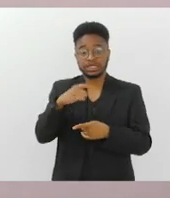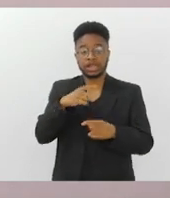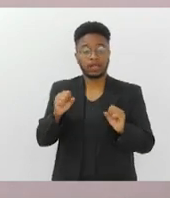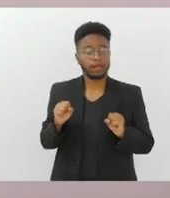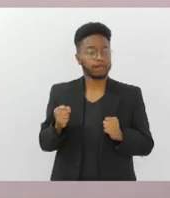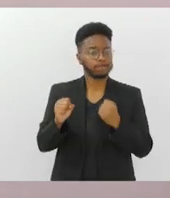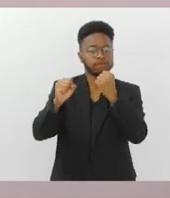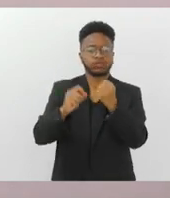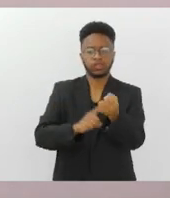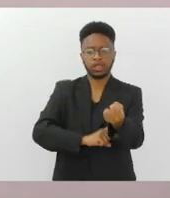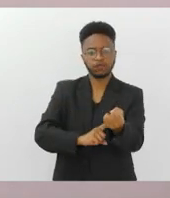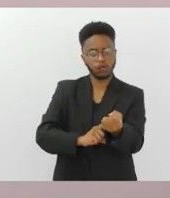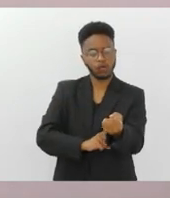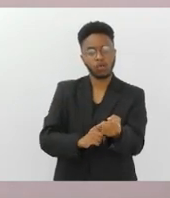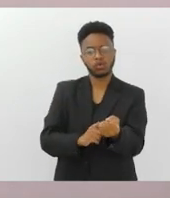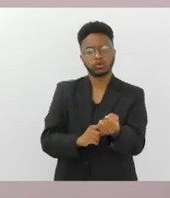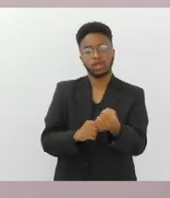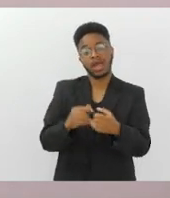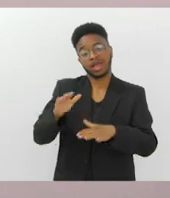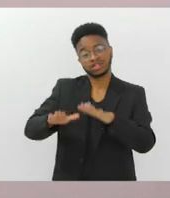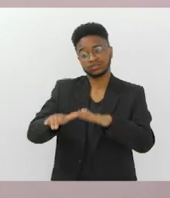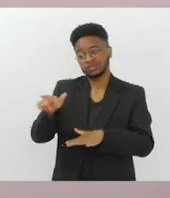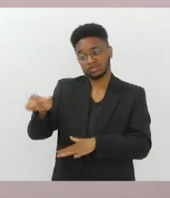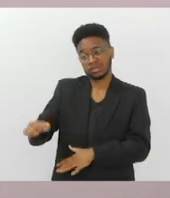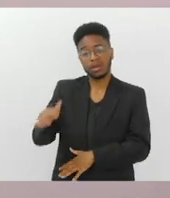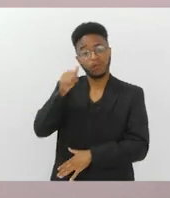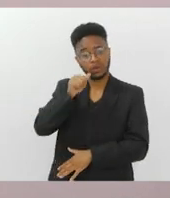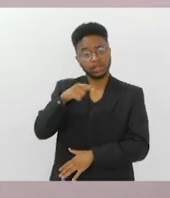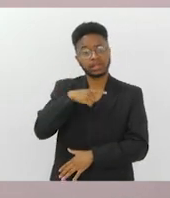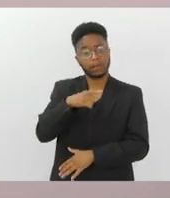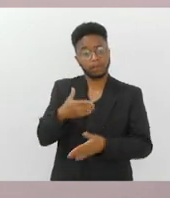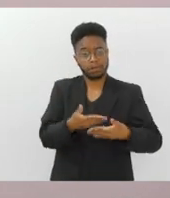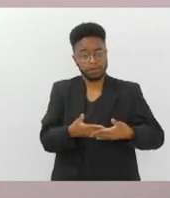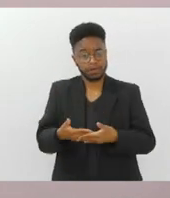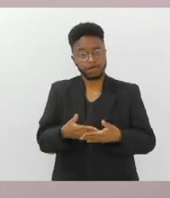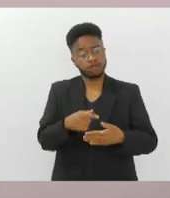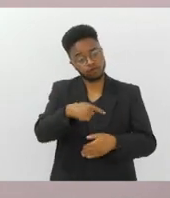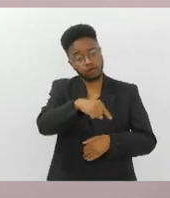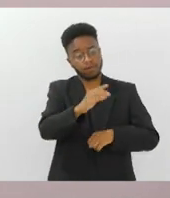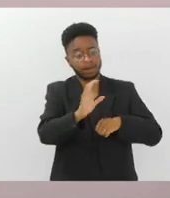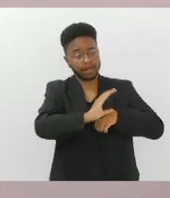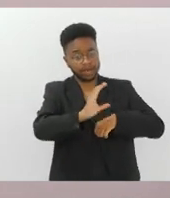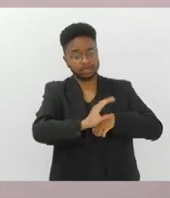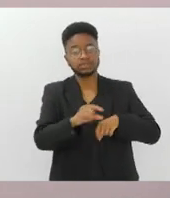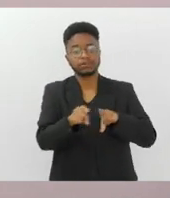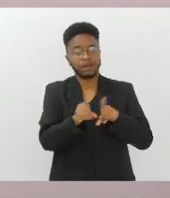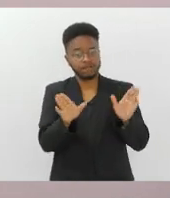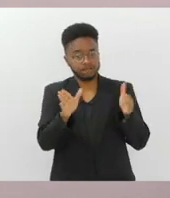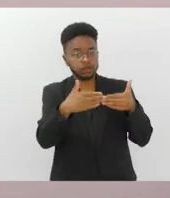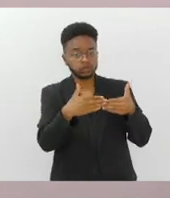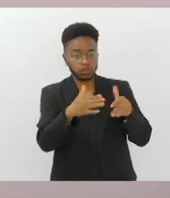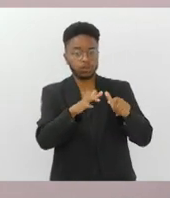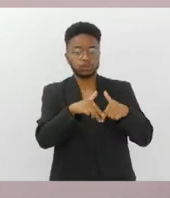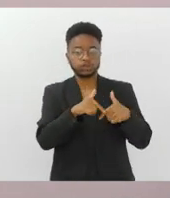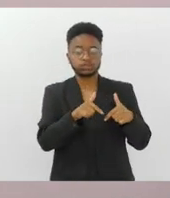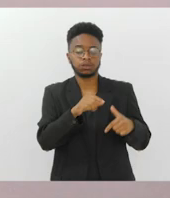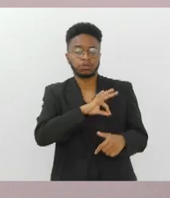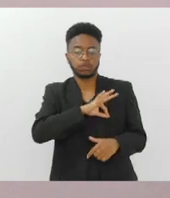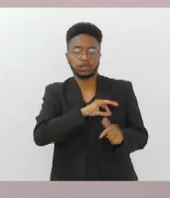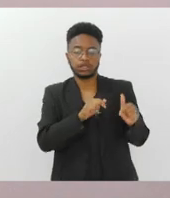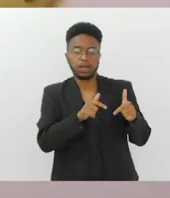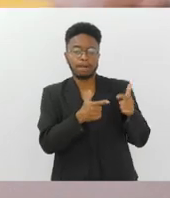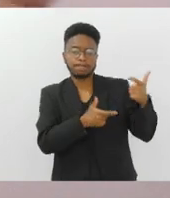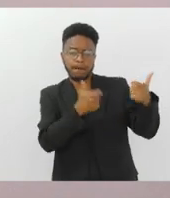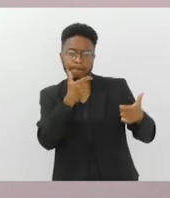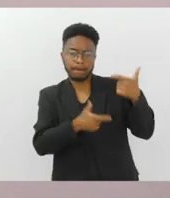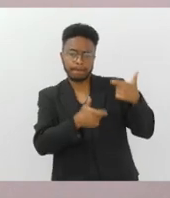tensão. Muitas vezes é ela que tem um outro filho na creche, que a creche foi fechada também diante da operação policial, e